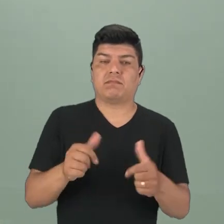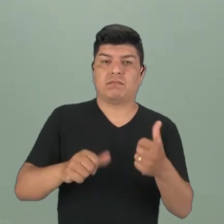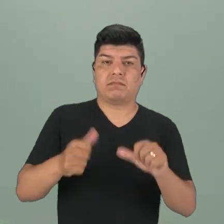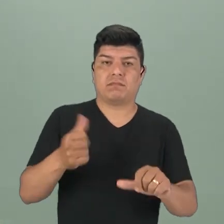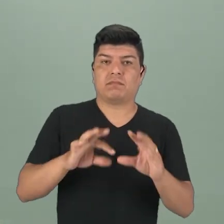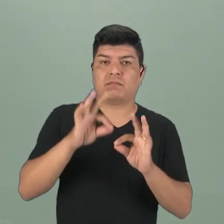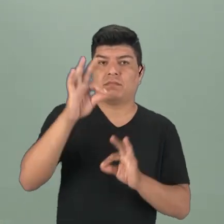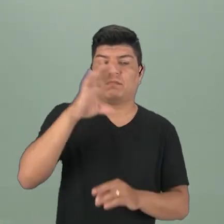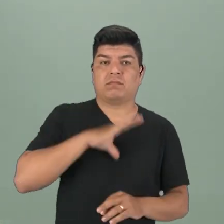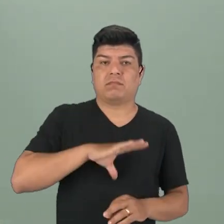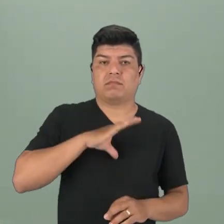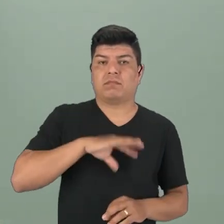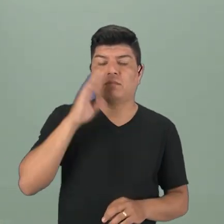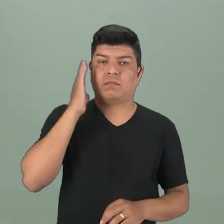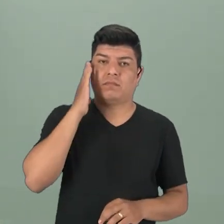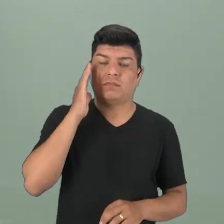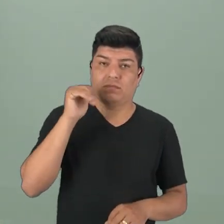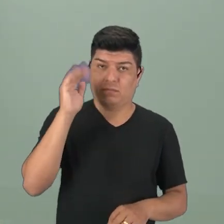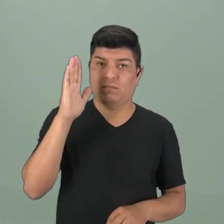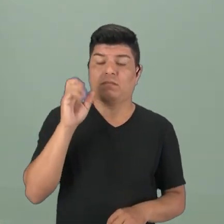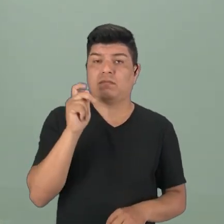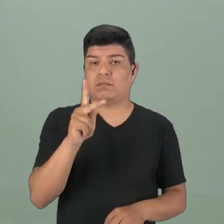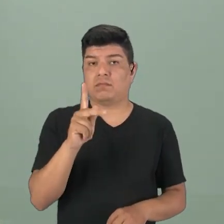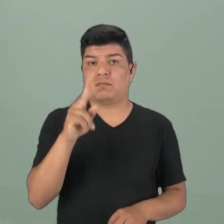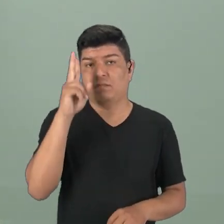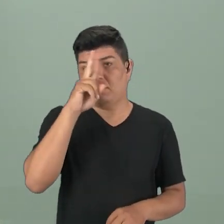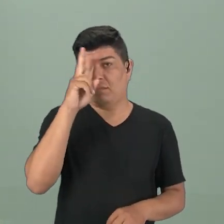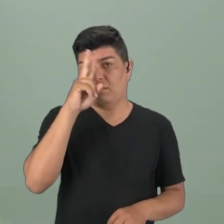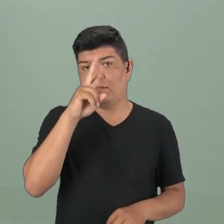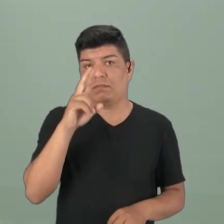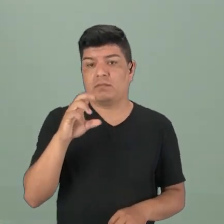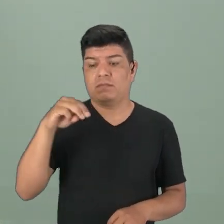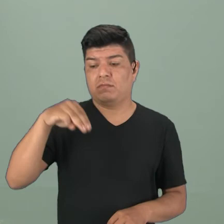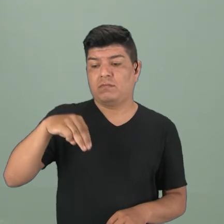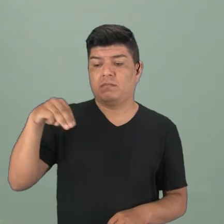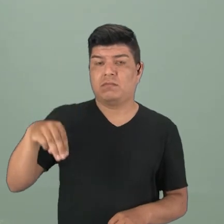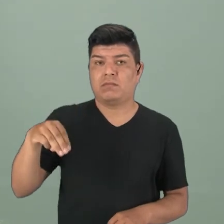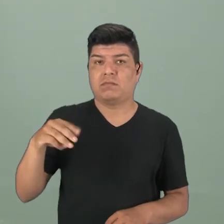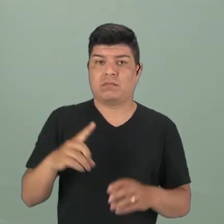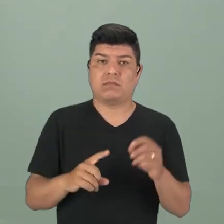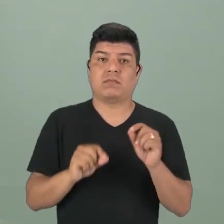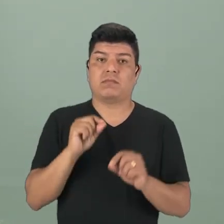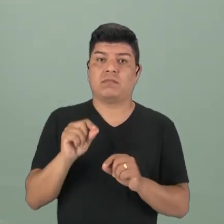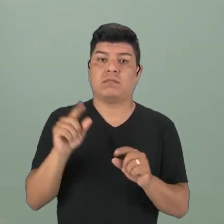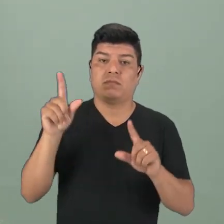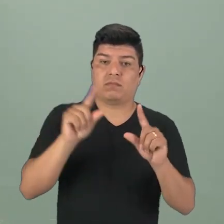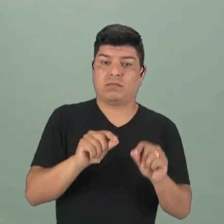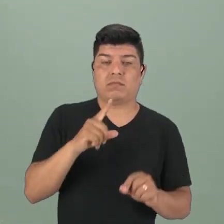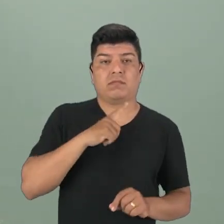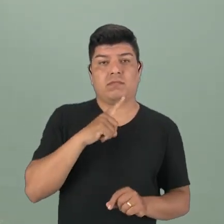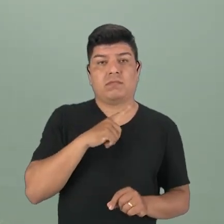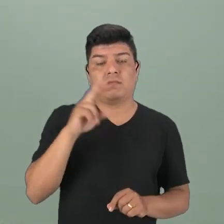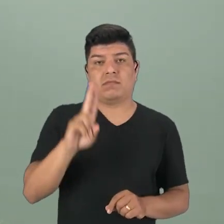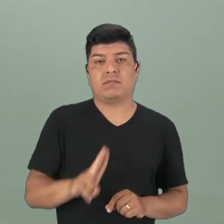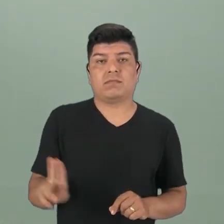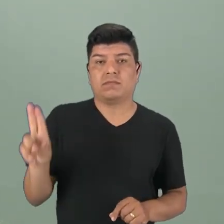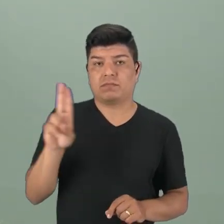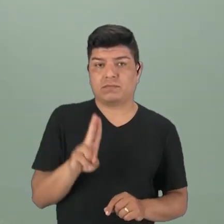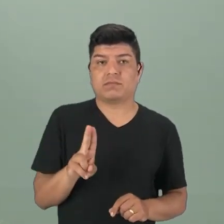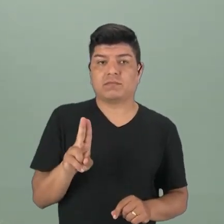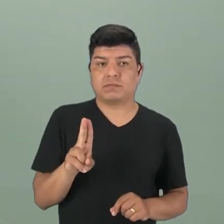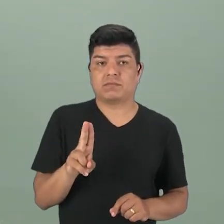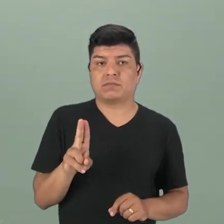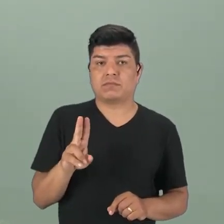a distância de cidade para você entender um pouco mais. Mas lembre, milímetros, que é a unidade de medida menor que tem aí para a gente usar